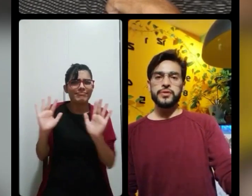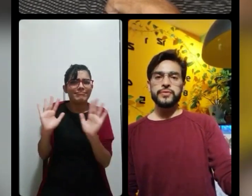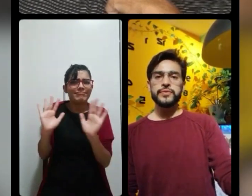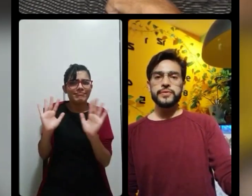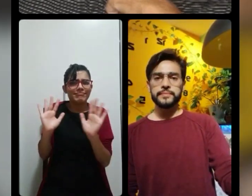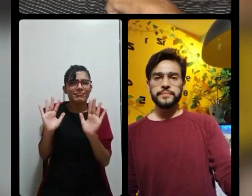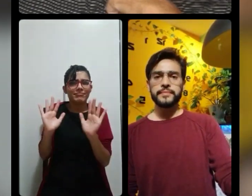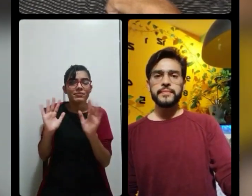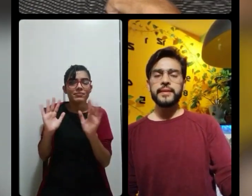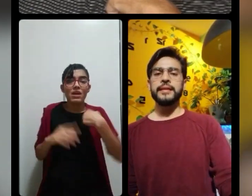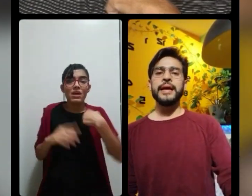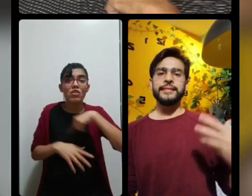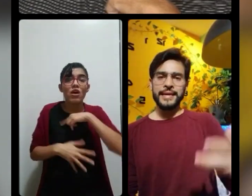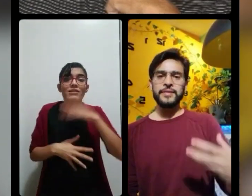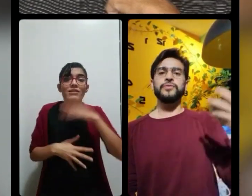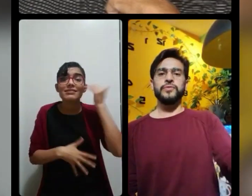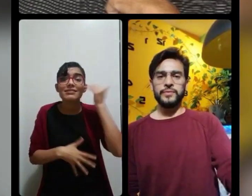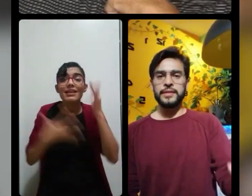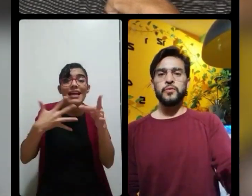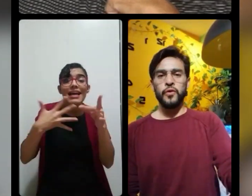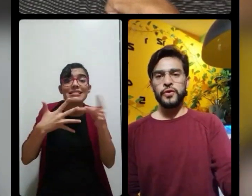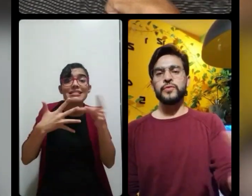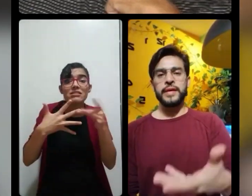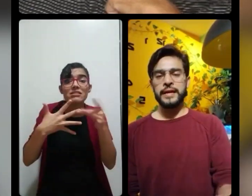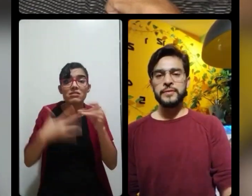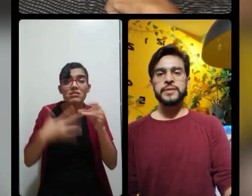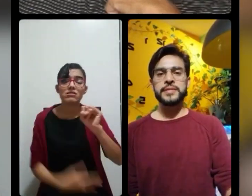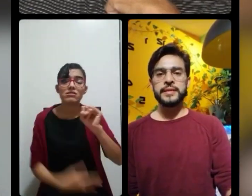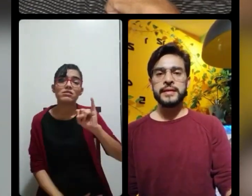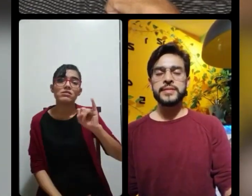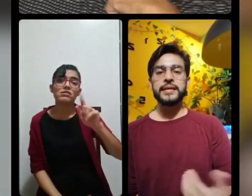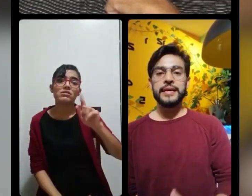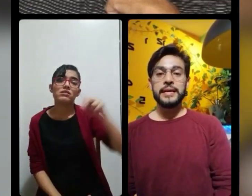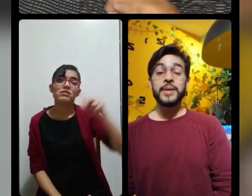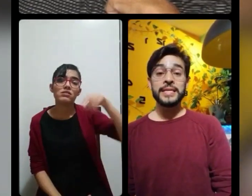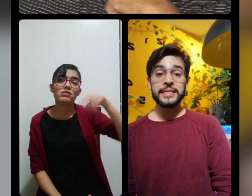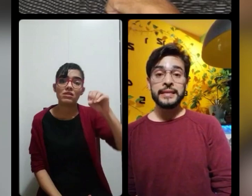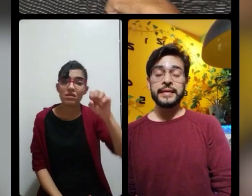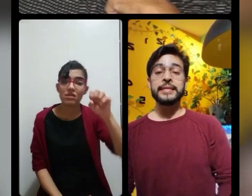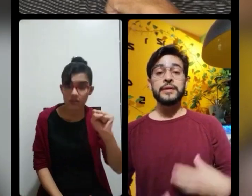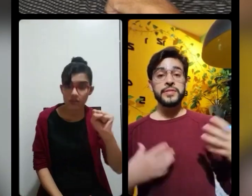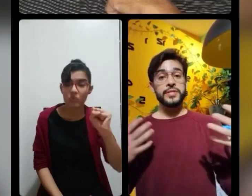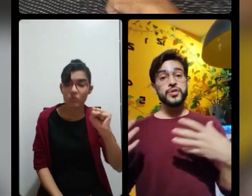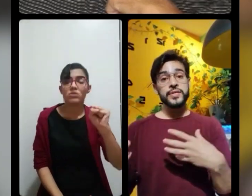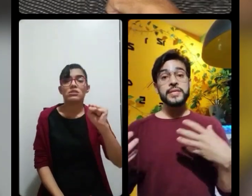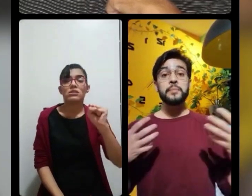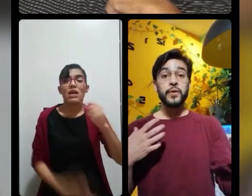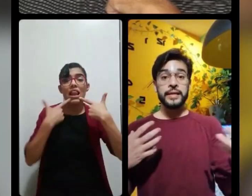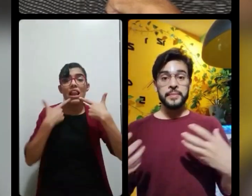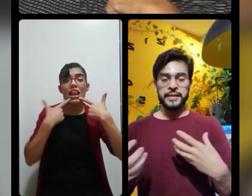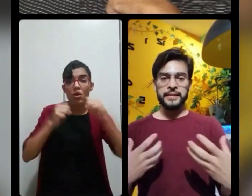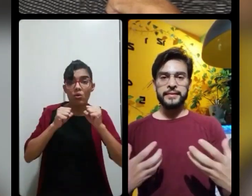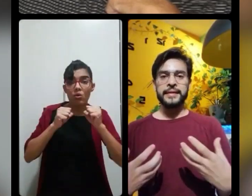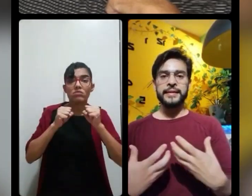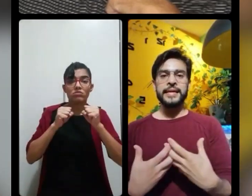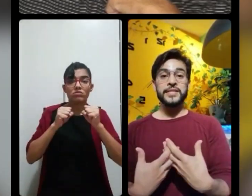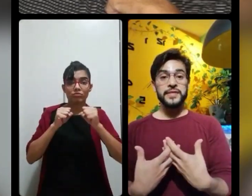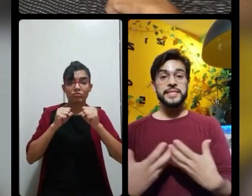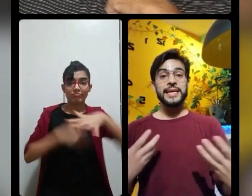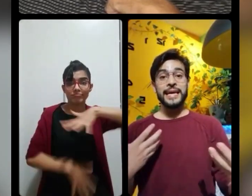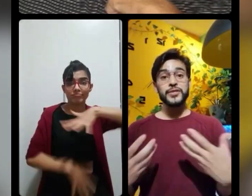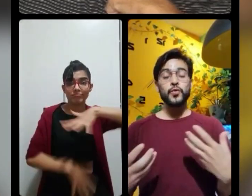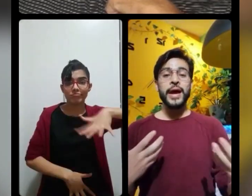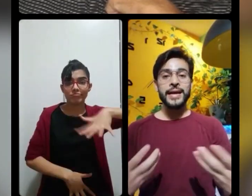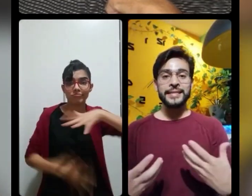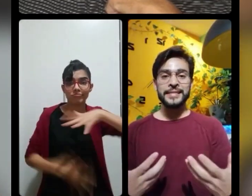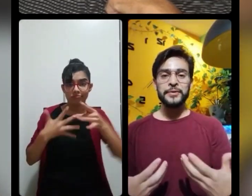signos linguísticos, né? Dentro de um código que é a língua de sinais brasileira. Então, existe essa polêmica, e às